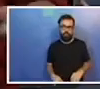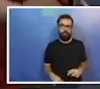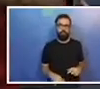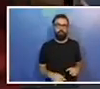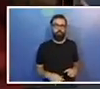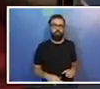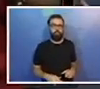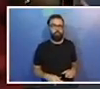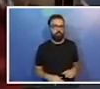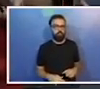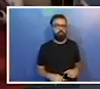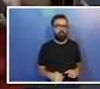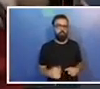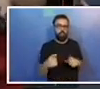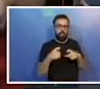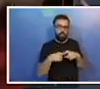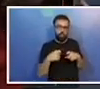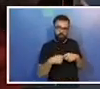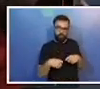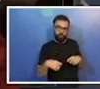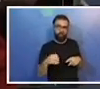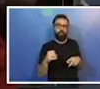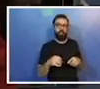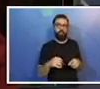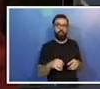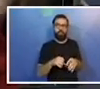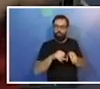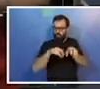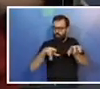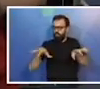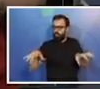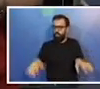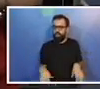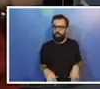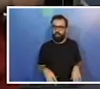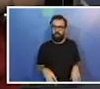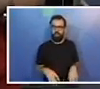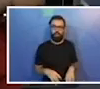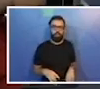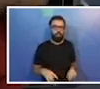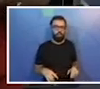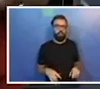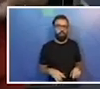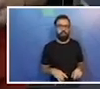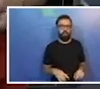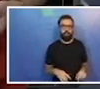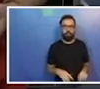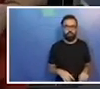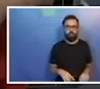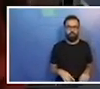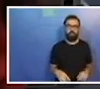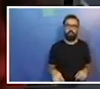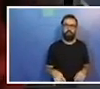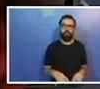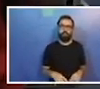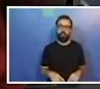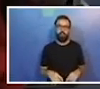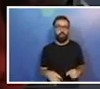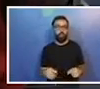espalhados e formaram outras famílias. Mas ele não era daquela região. Ele começou